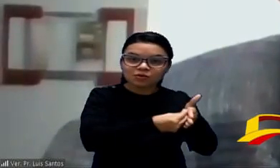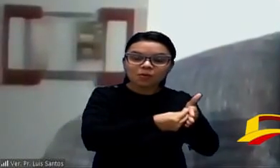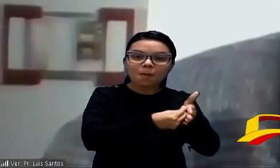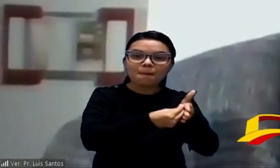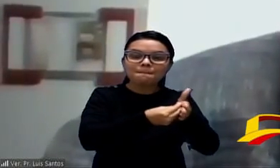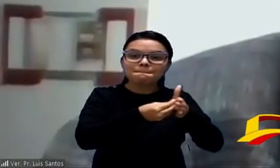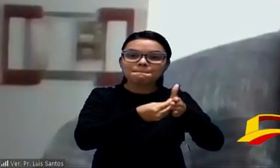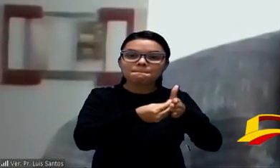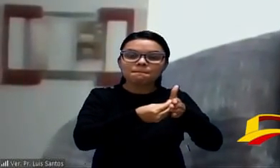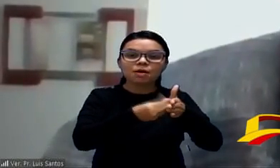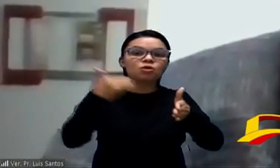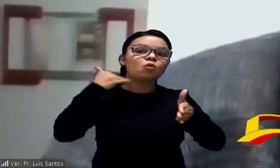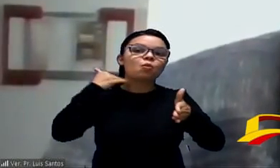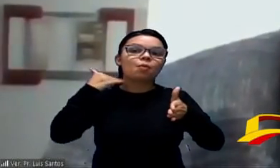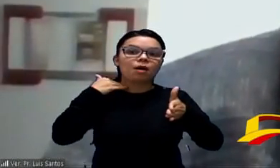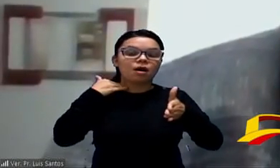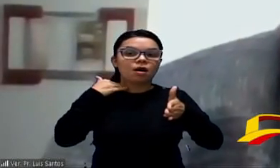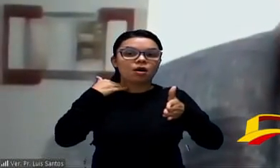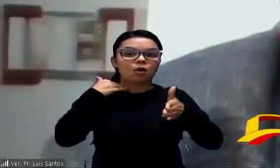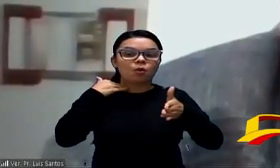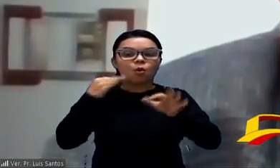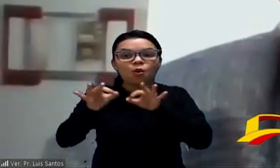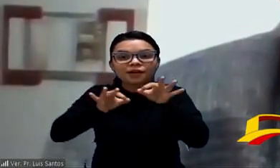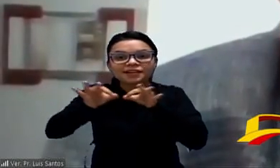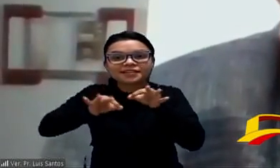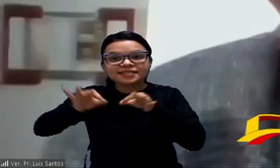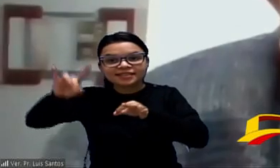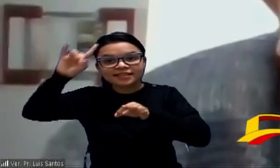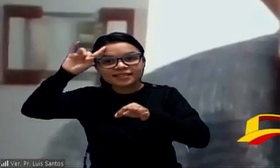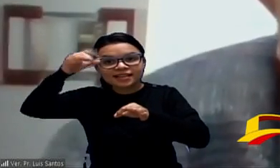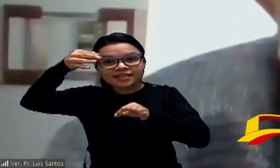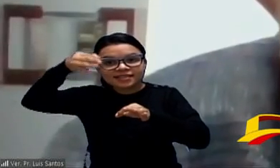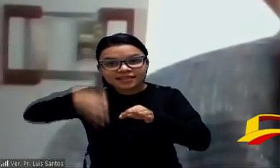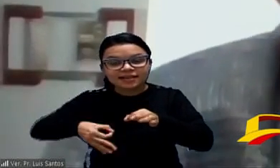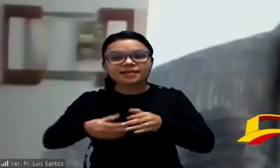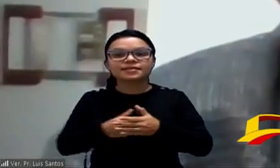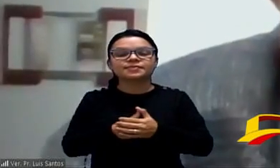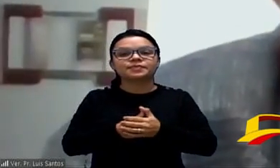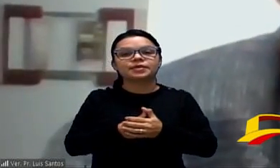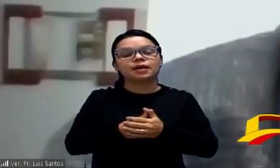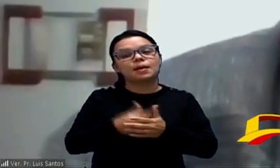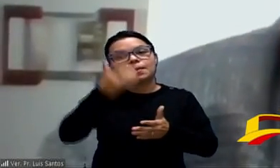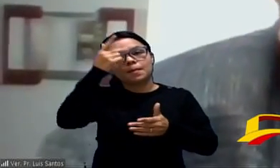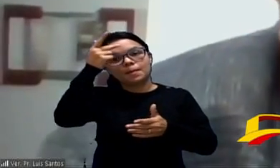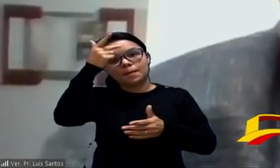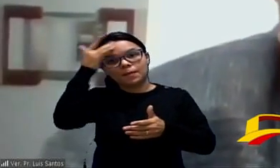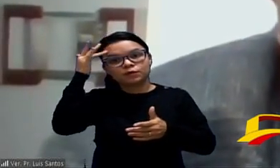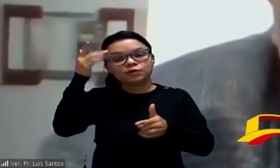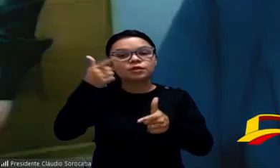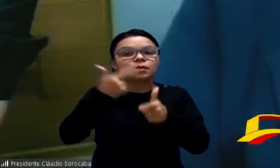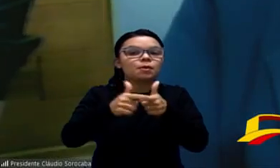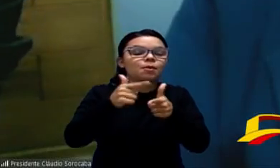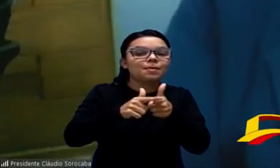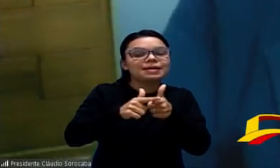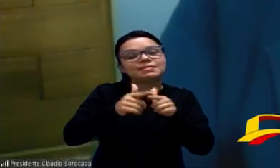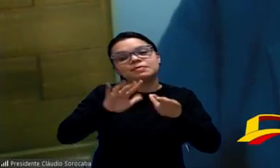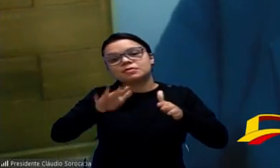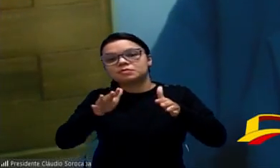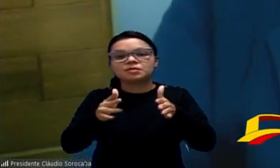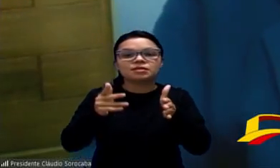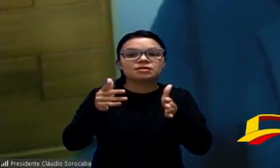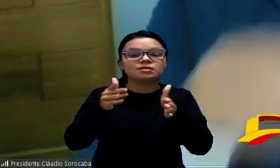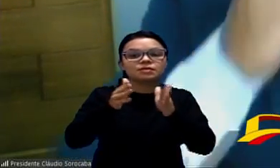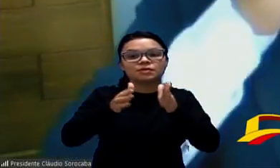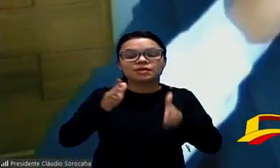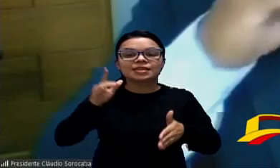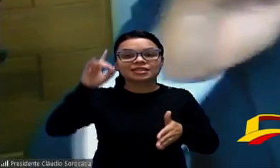prazo. Porque a pessoa pode ter problema de data. Pode estar doente, pode estar com alguma dificuldade e não vá.